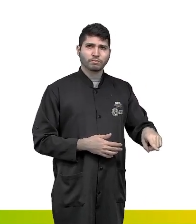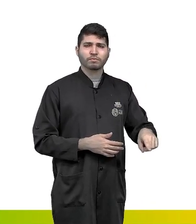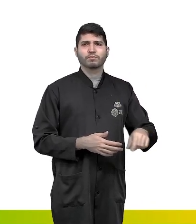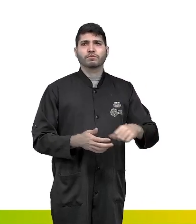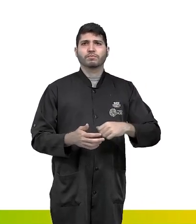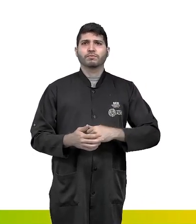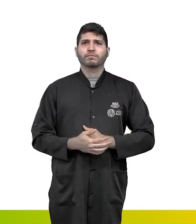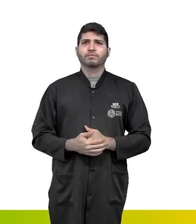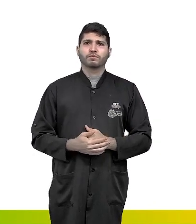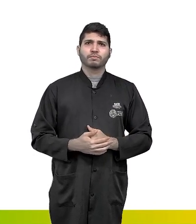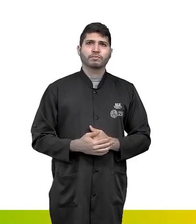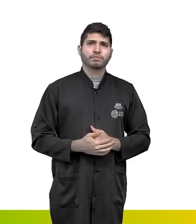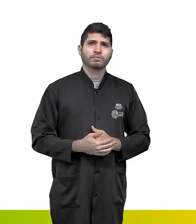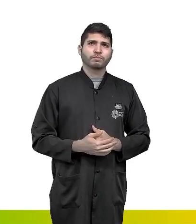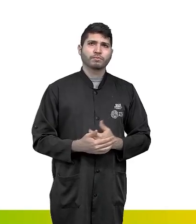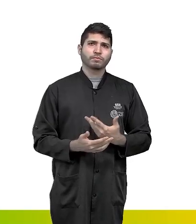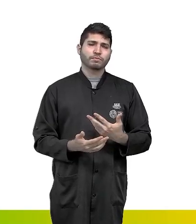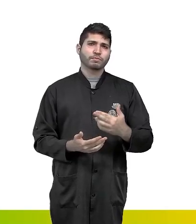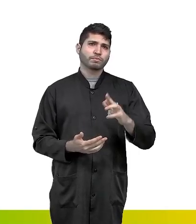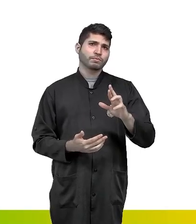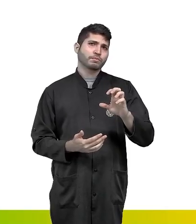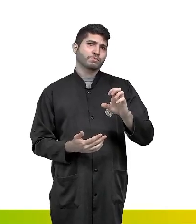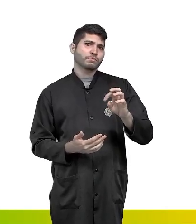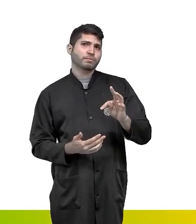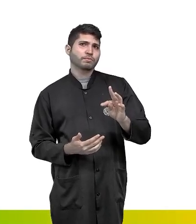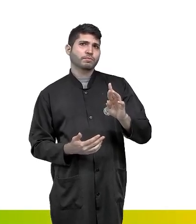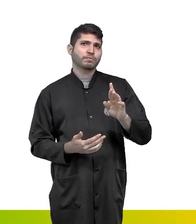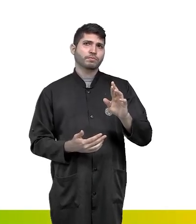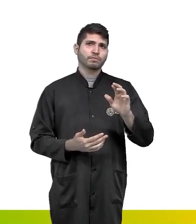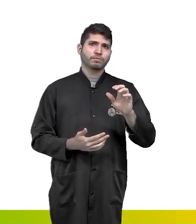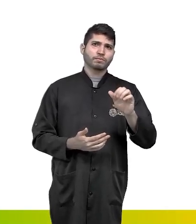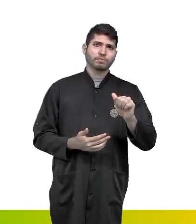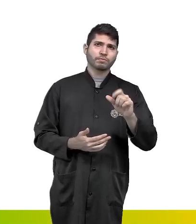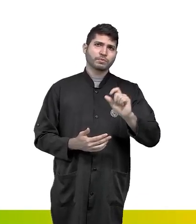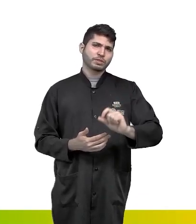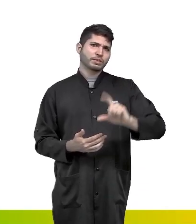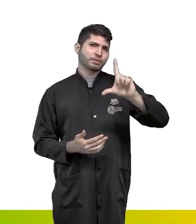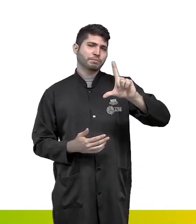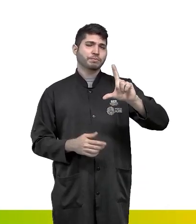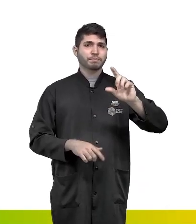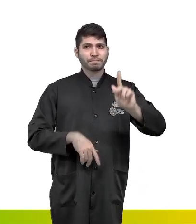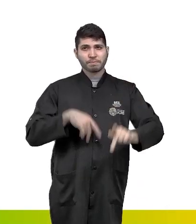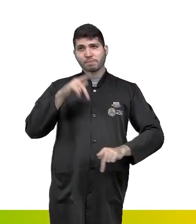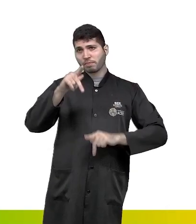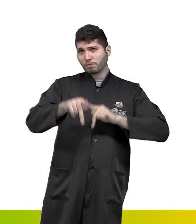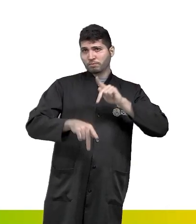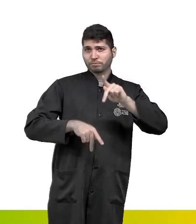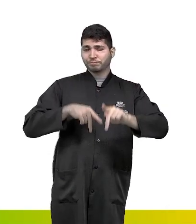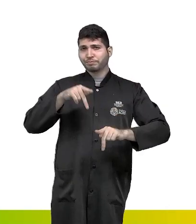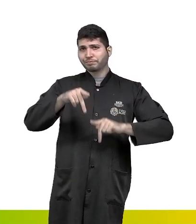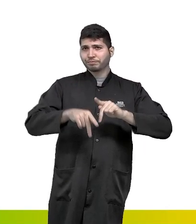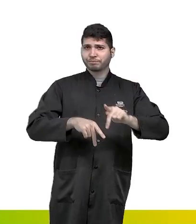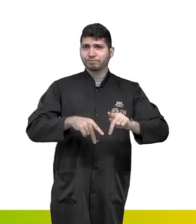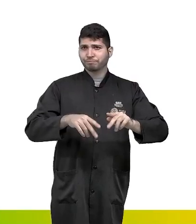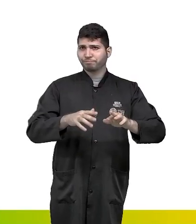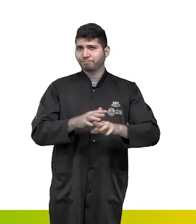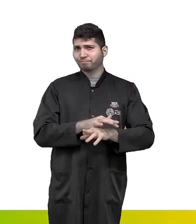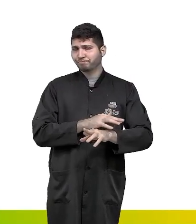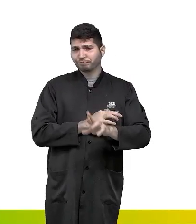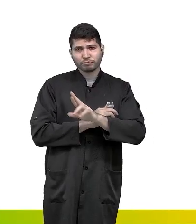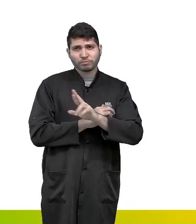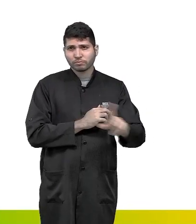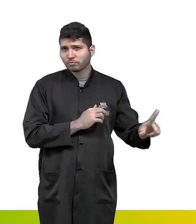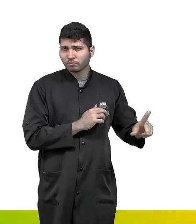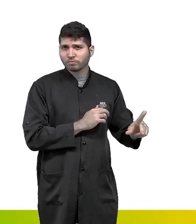do crescimento da população, aqui está falando de crescimento de população, também não tem nada a ver com a nossa questão. A